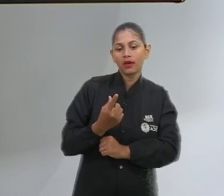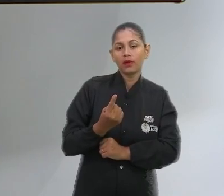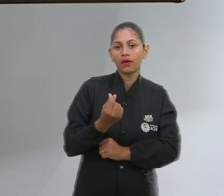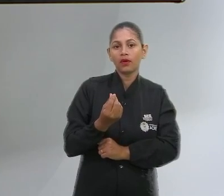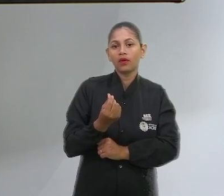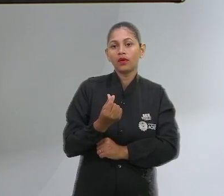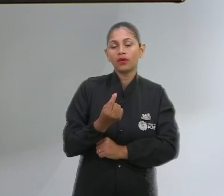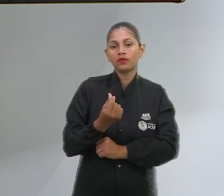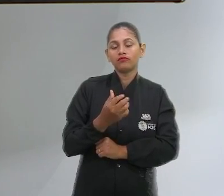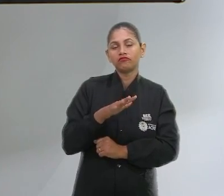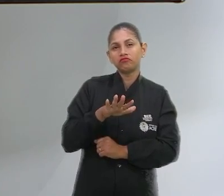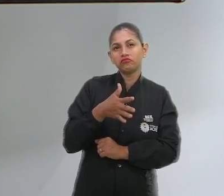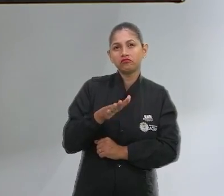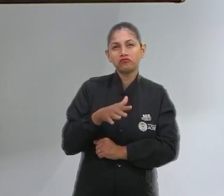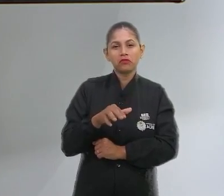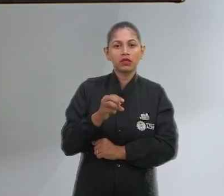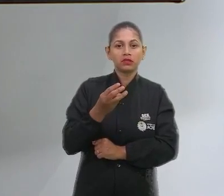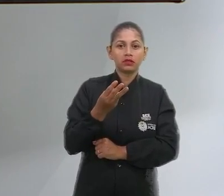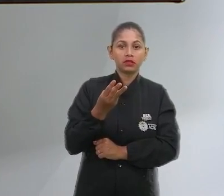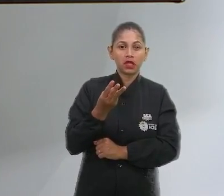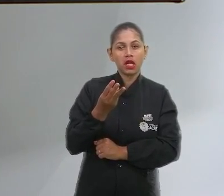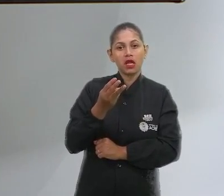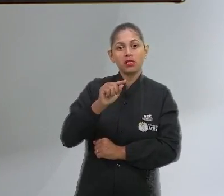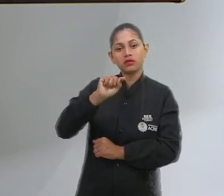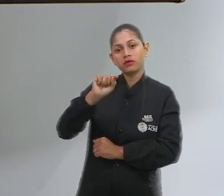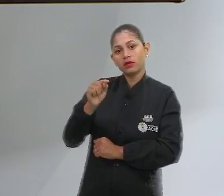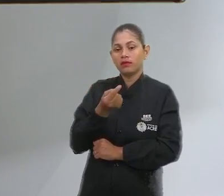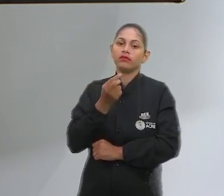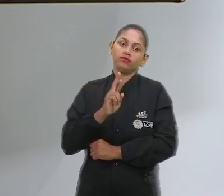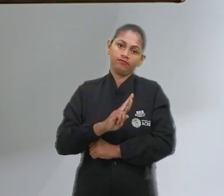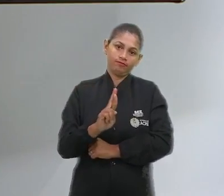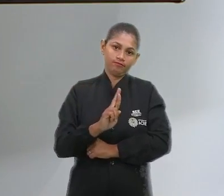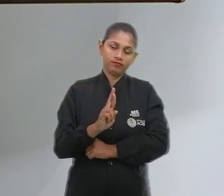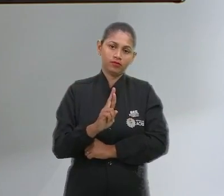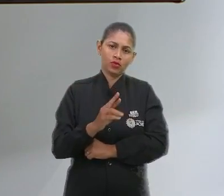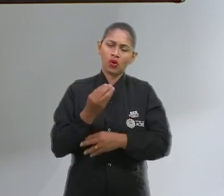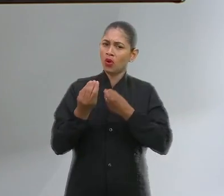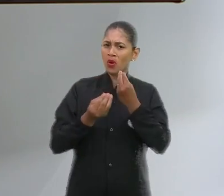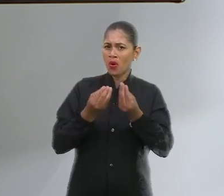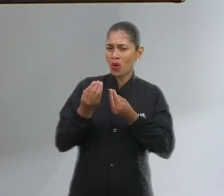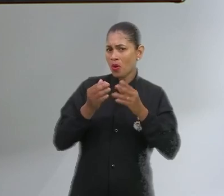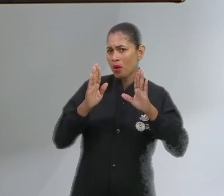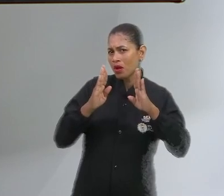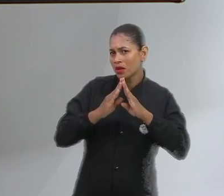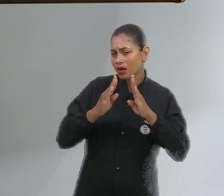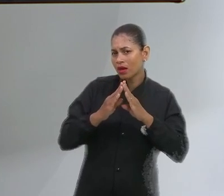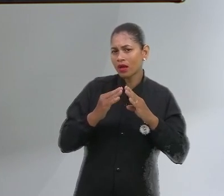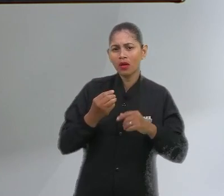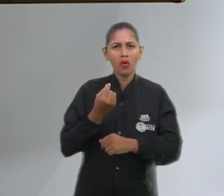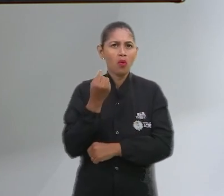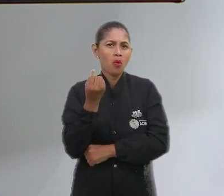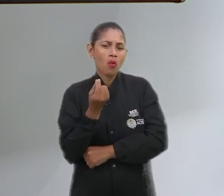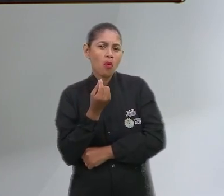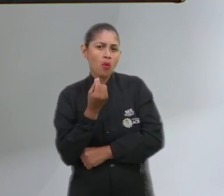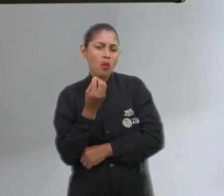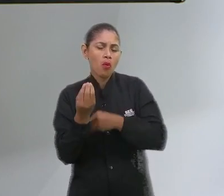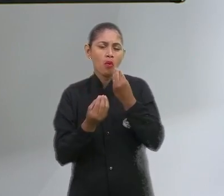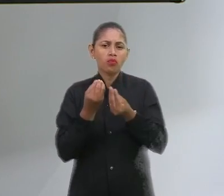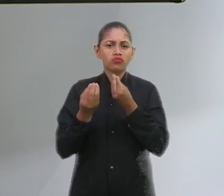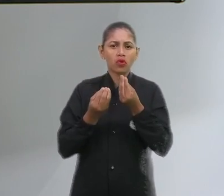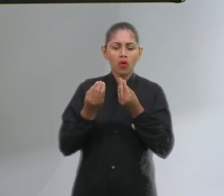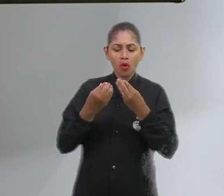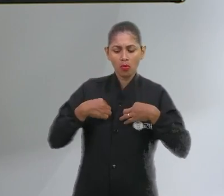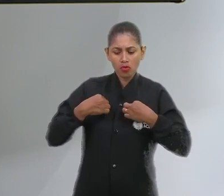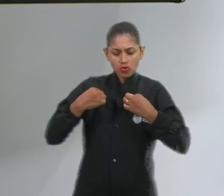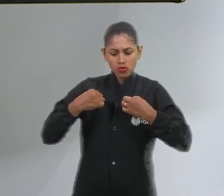mensal de aproximadamente R$ 3 mil. Como é a nossa casa? Como nos vestimos? Como nos alimentamos?